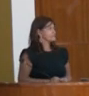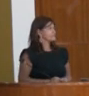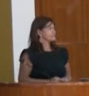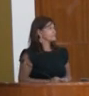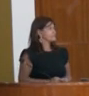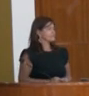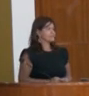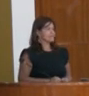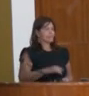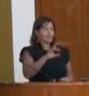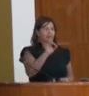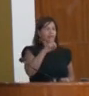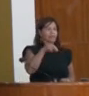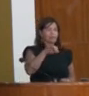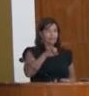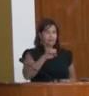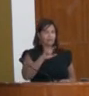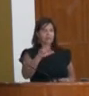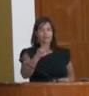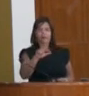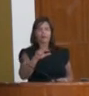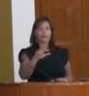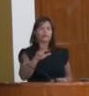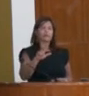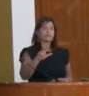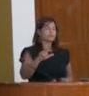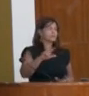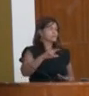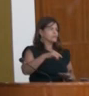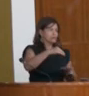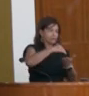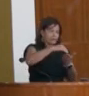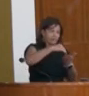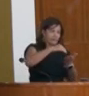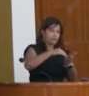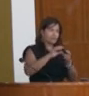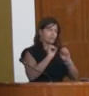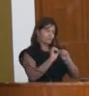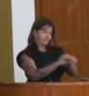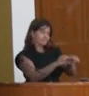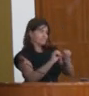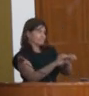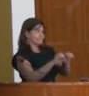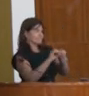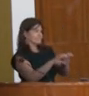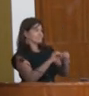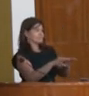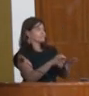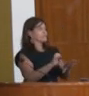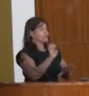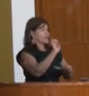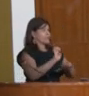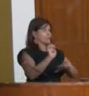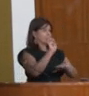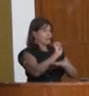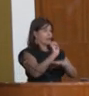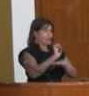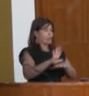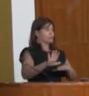Convido o senhor Daniel Bove, representando a Secretaria de Educação, Secretaria Estadual de